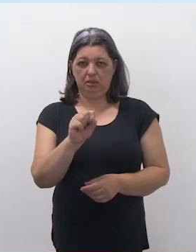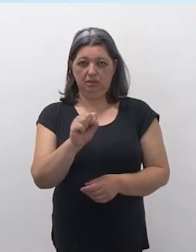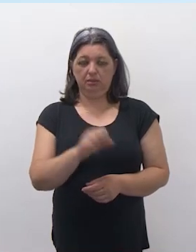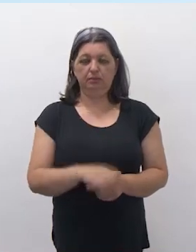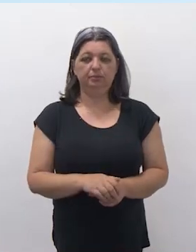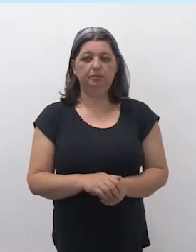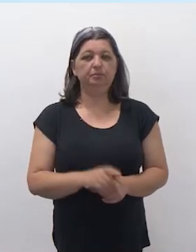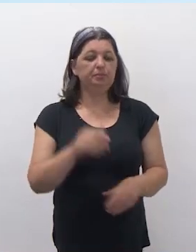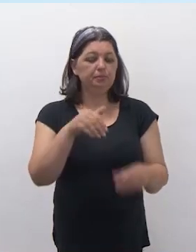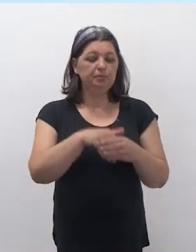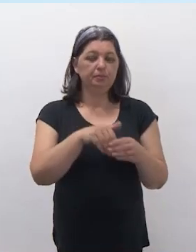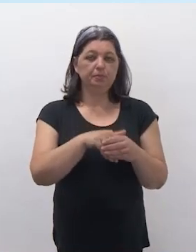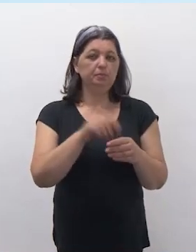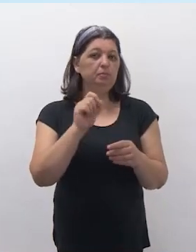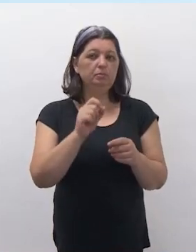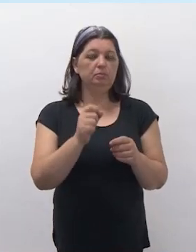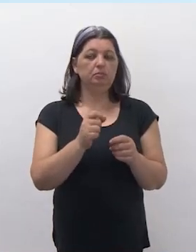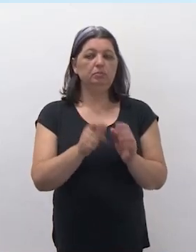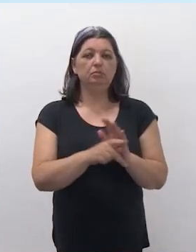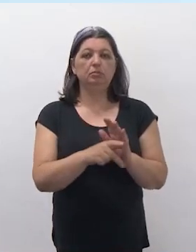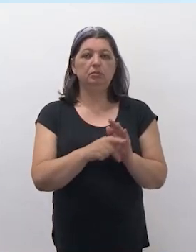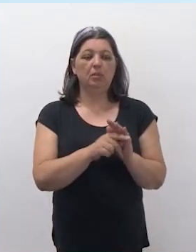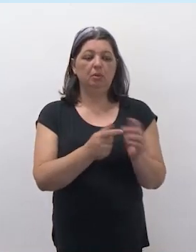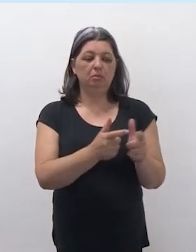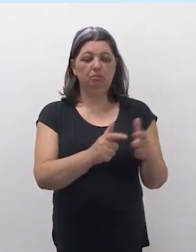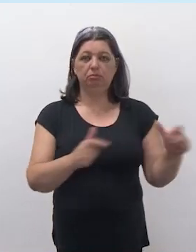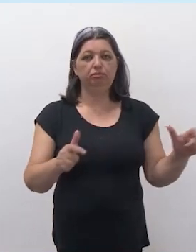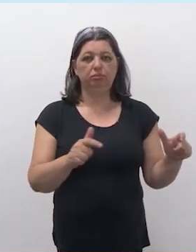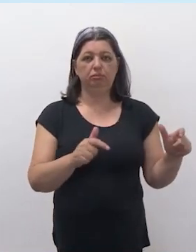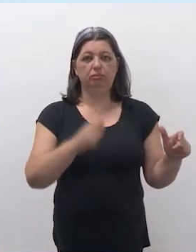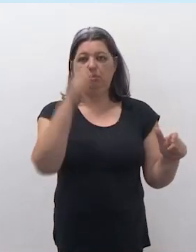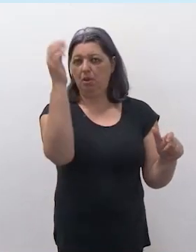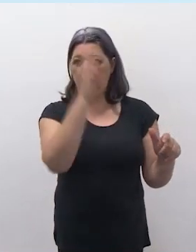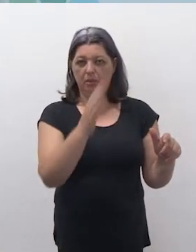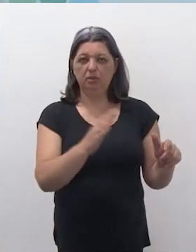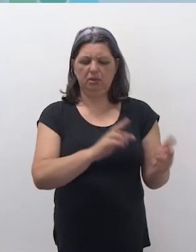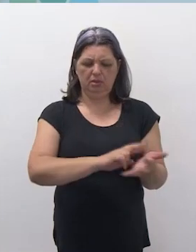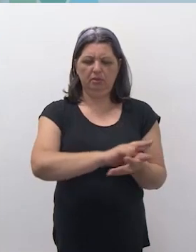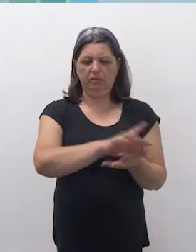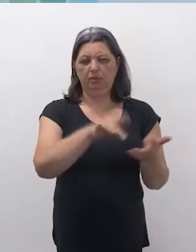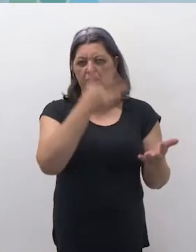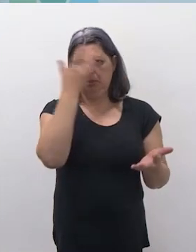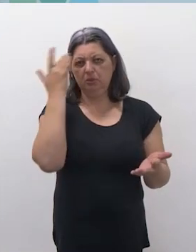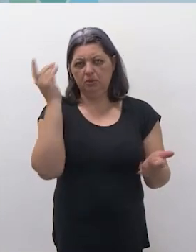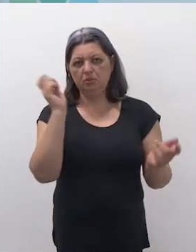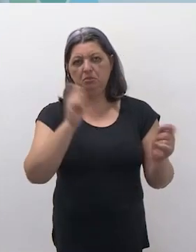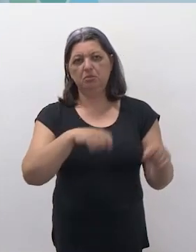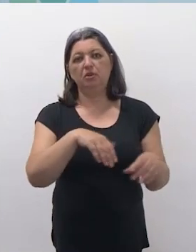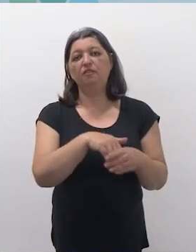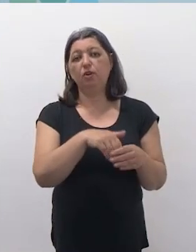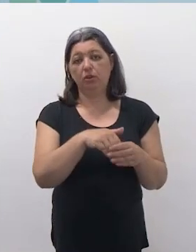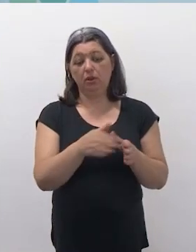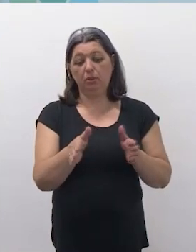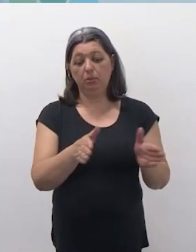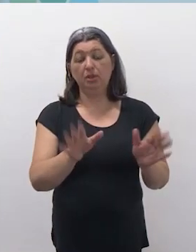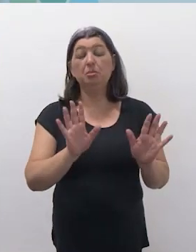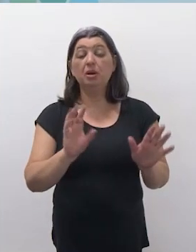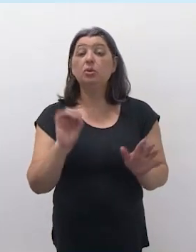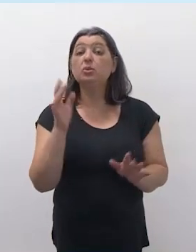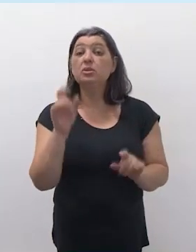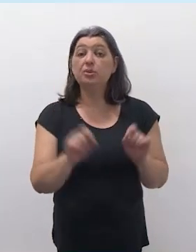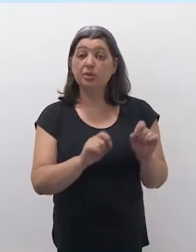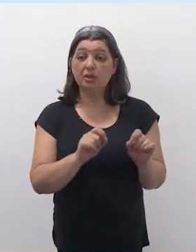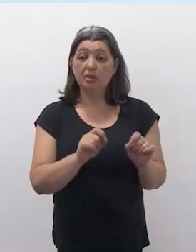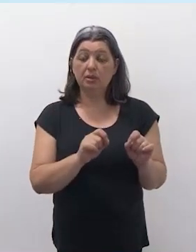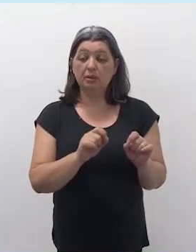voto, ele abrangia muita gente aqui no Brasil. Muita gente podia votar aqui no Brasil durante essa época. Mas o que acontecia? A pessoa ela